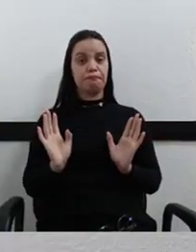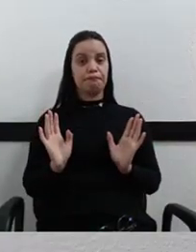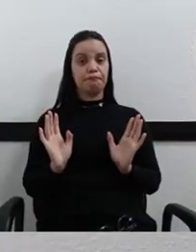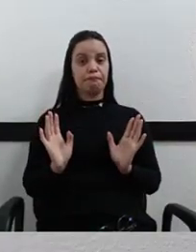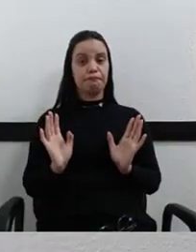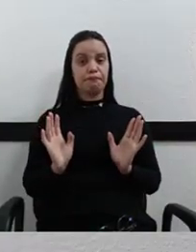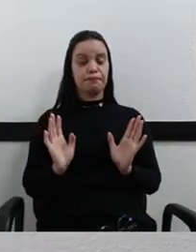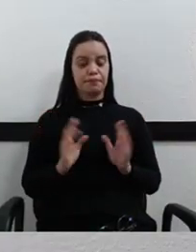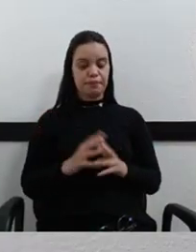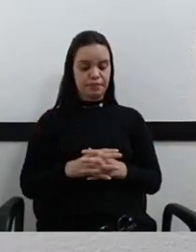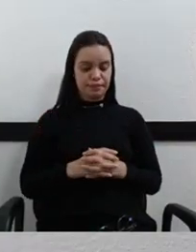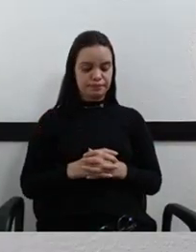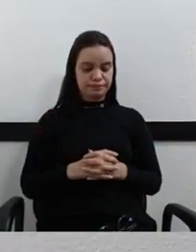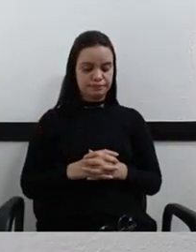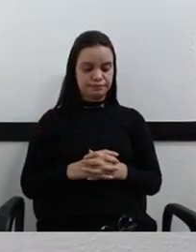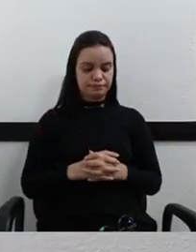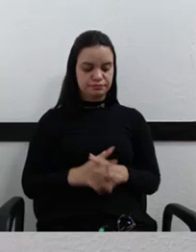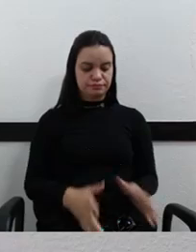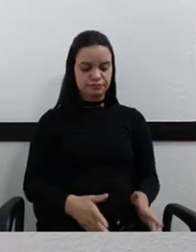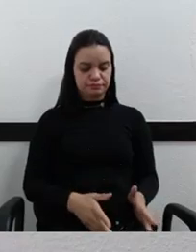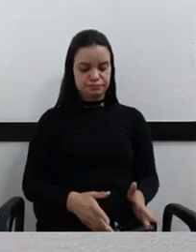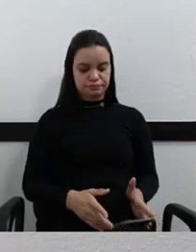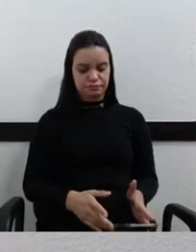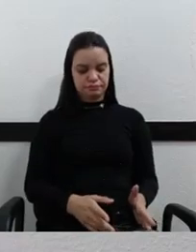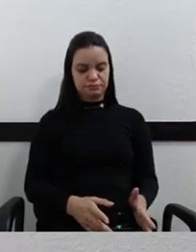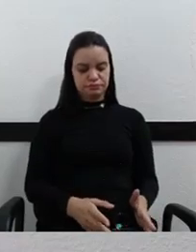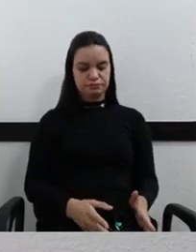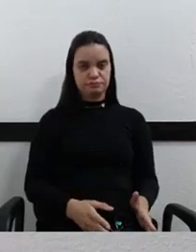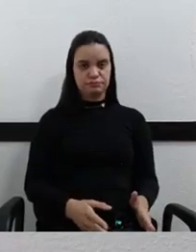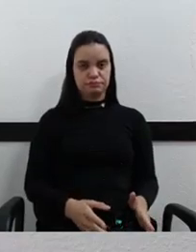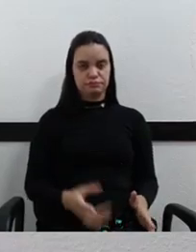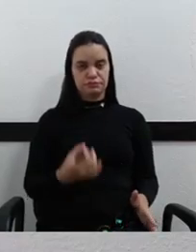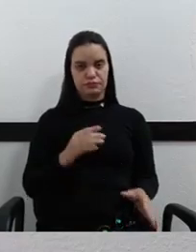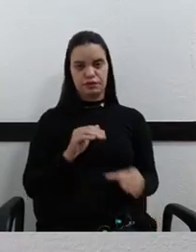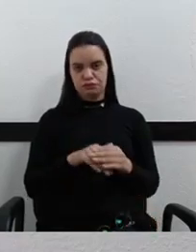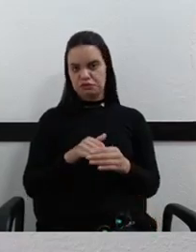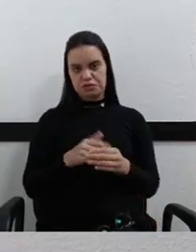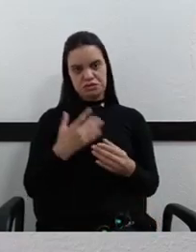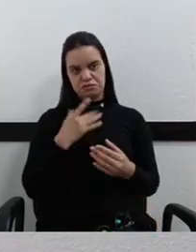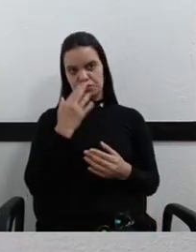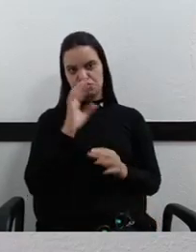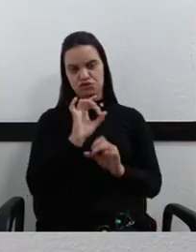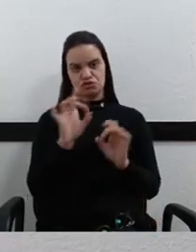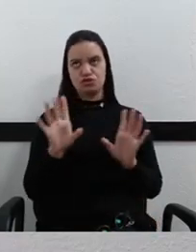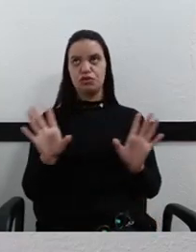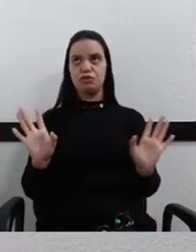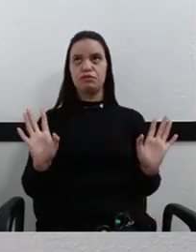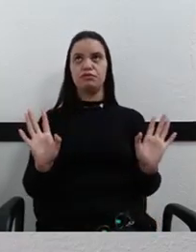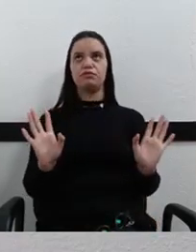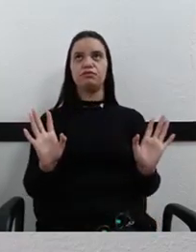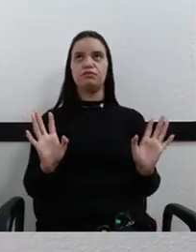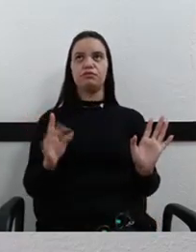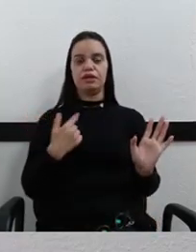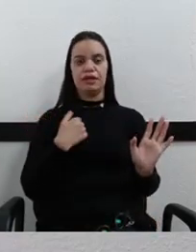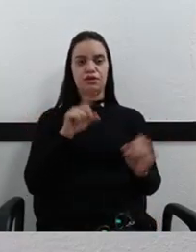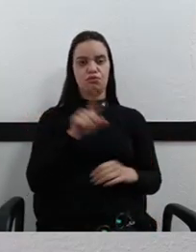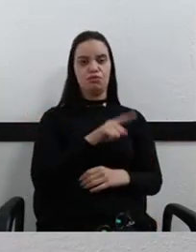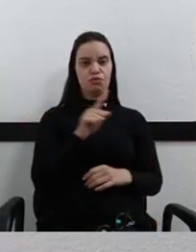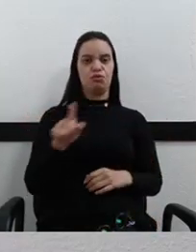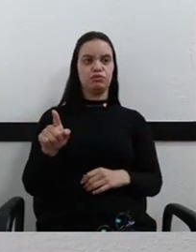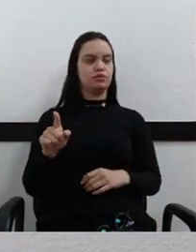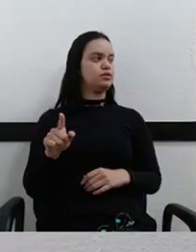isso. Né? Então, essa é a definição. É isso. Estamos em votação, é isso? Né? Qual que é a minha votação?